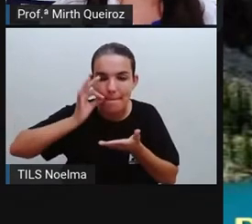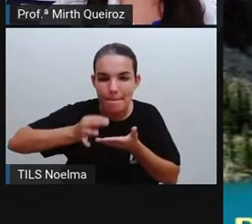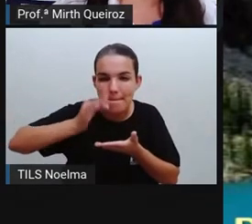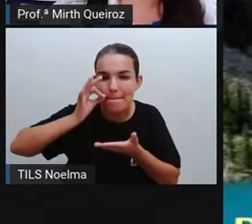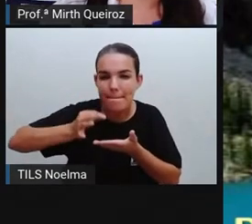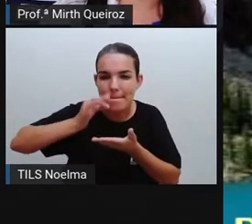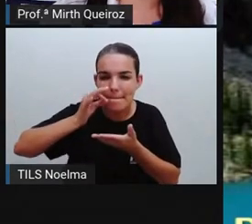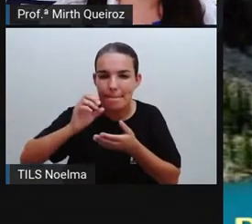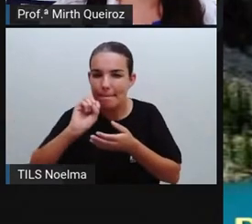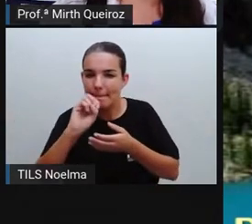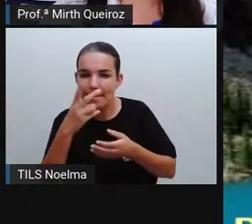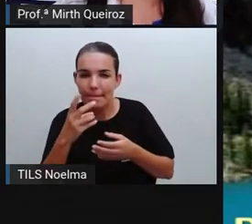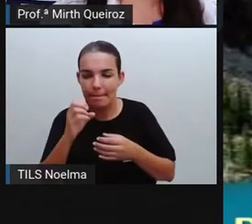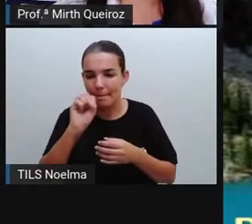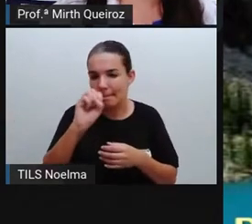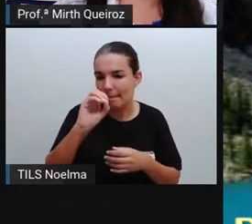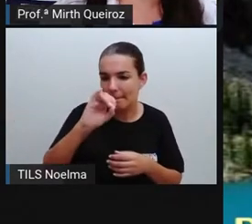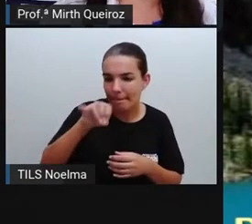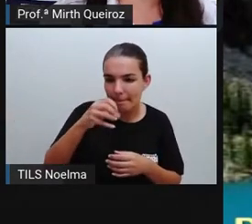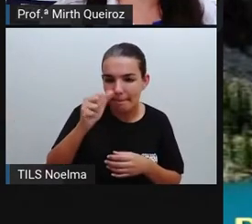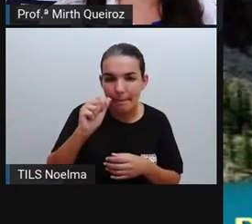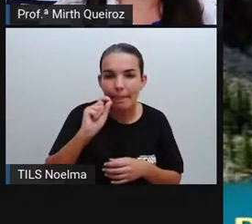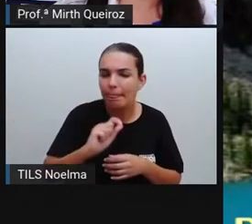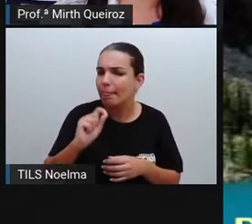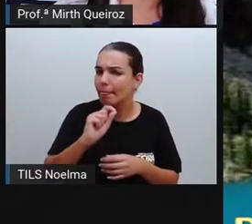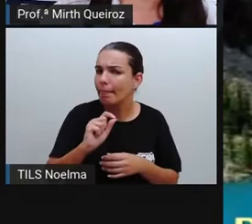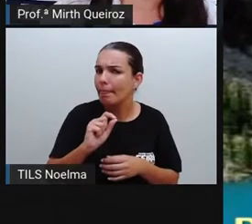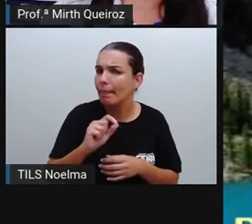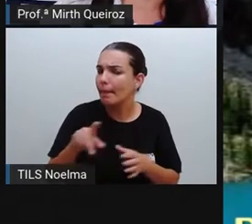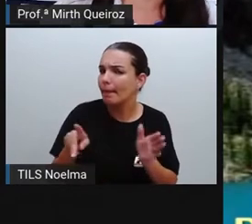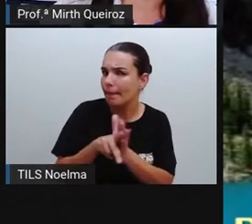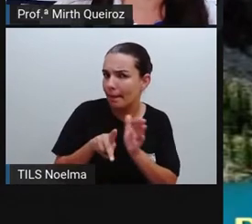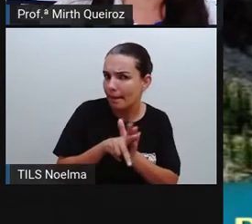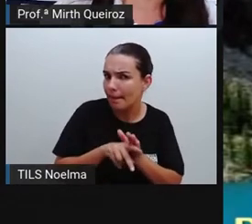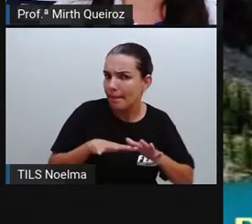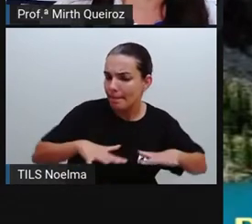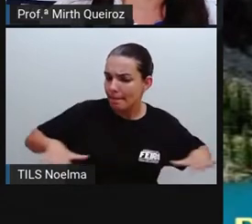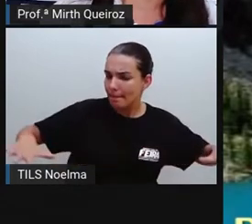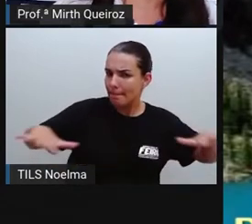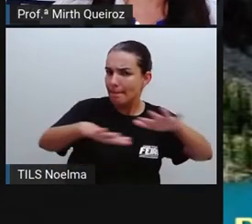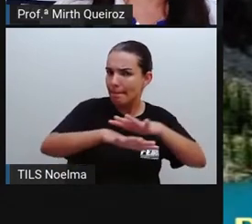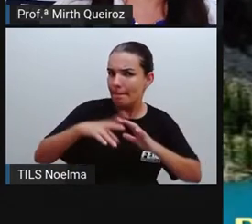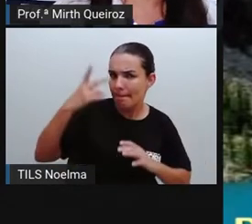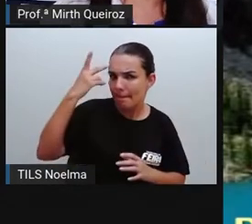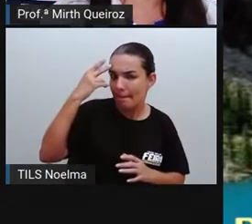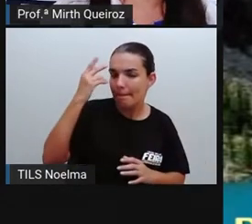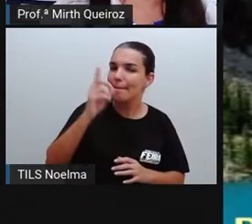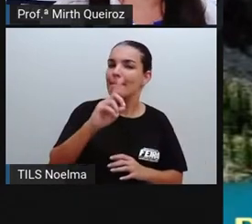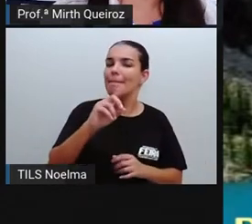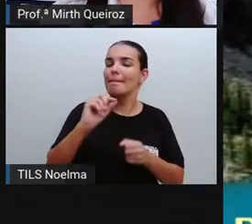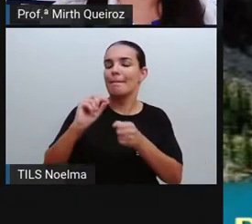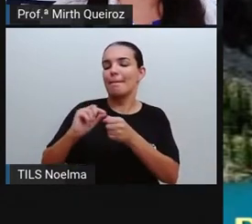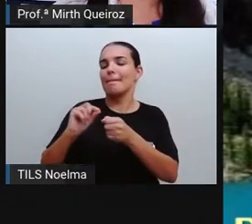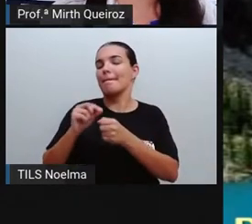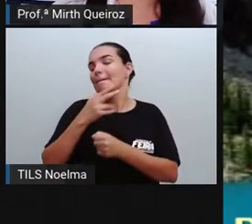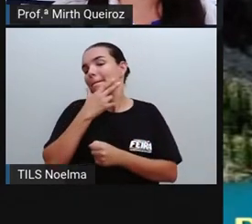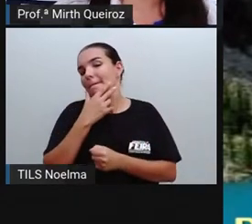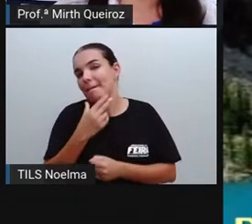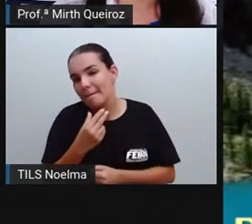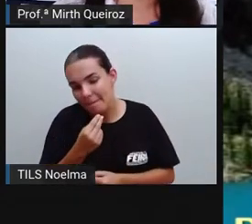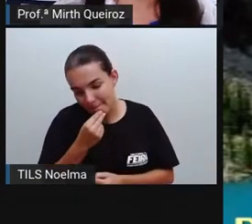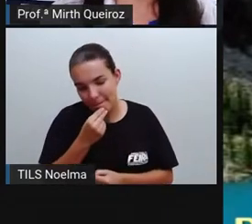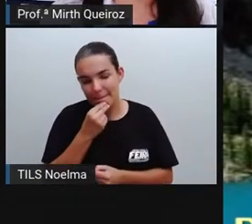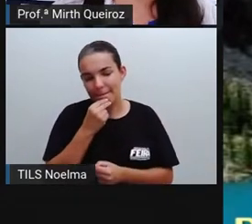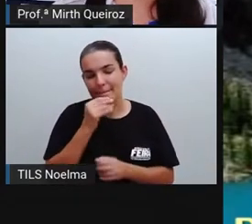vou plantar soja, aquele tipo de plantação já não faz parte da vegetação natural. É algo que é feito a partir da ação